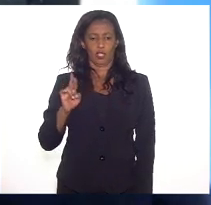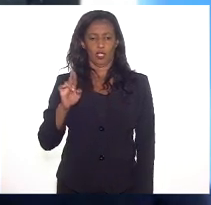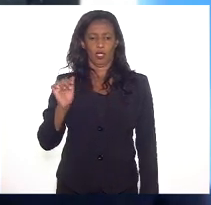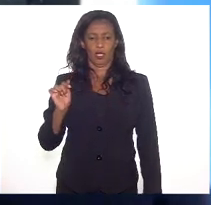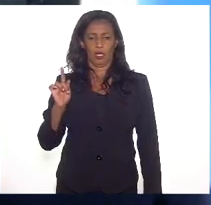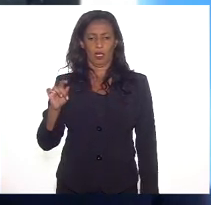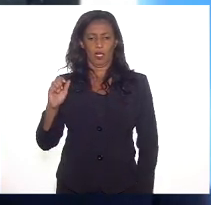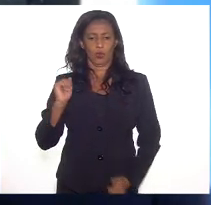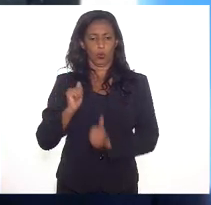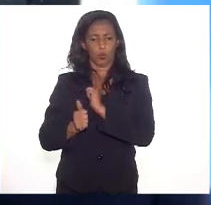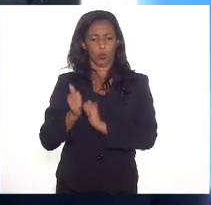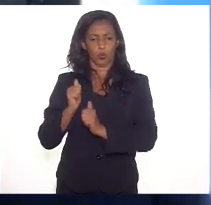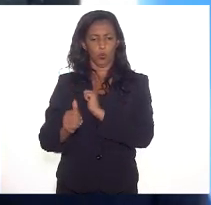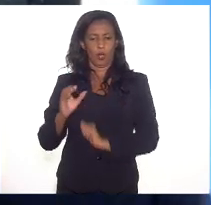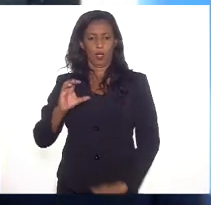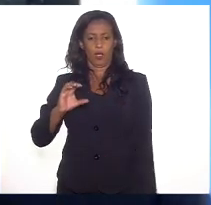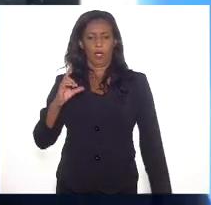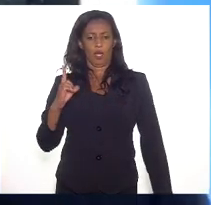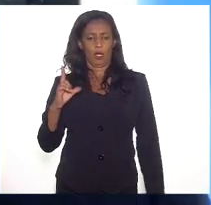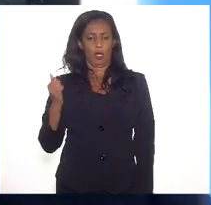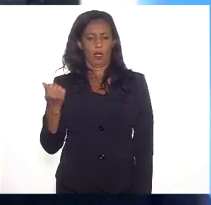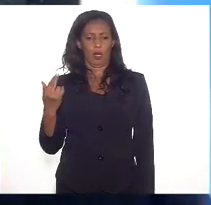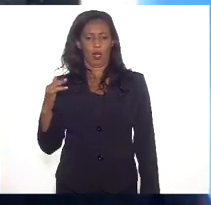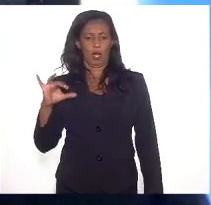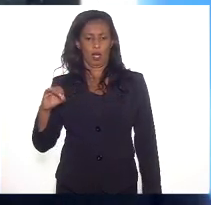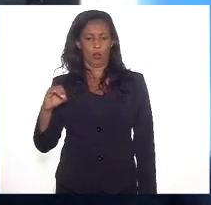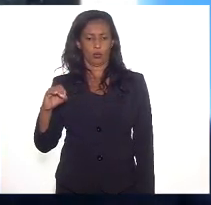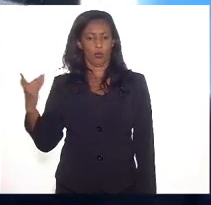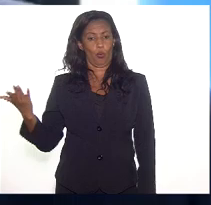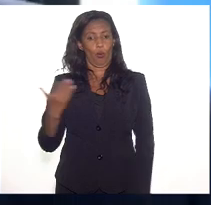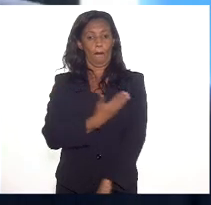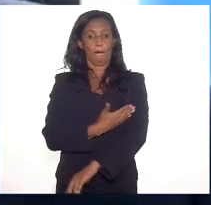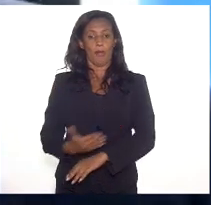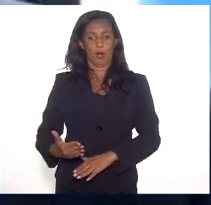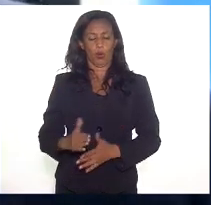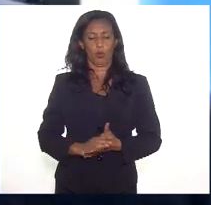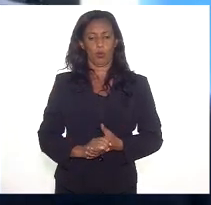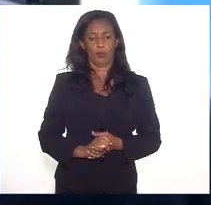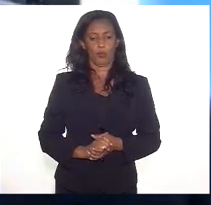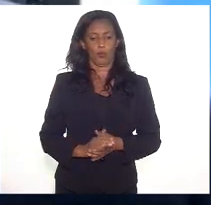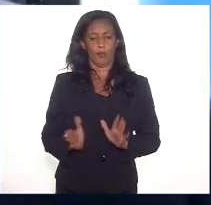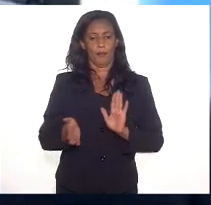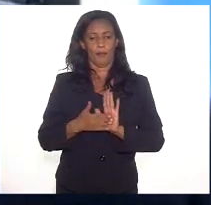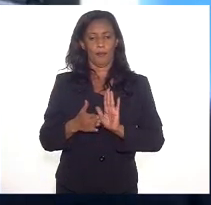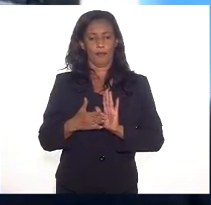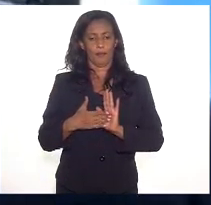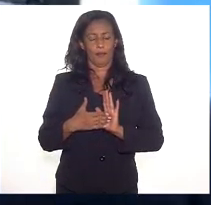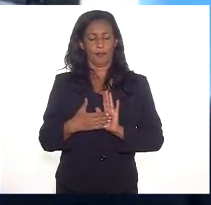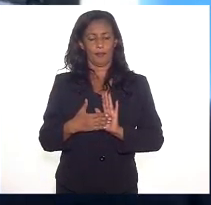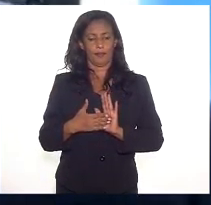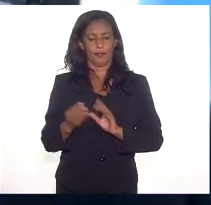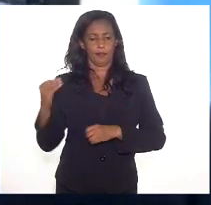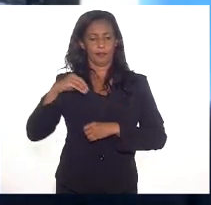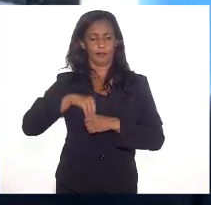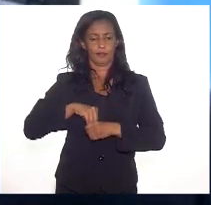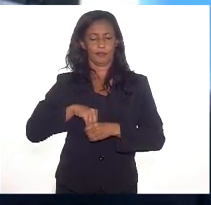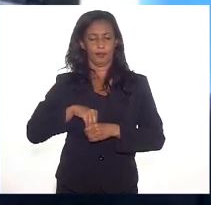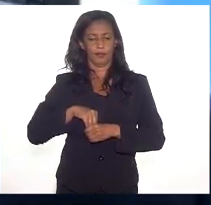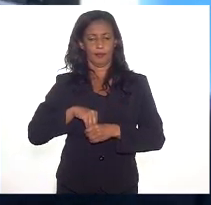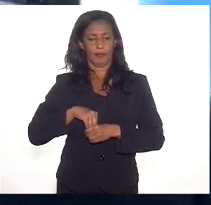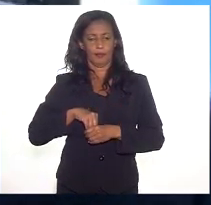de futebol Cláudio Ibrahim Vaz Leal, o Branco. Parecer da Comissão de Normas Internas e